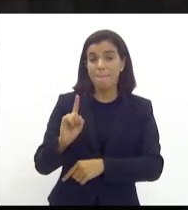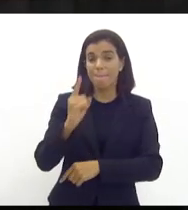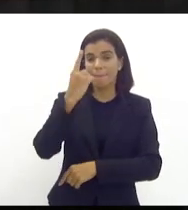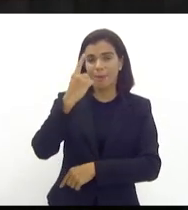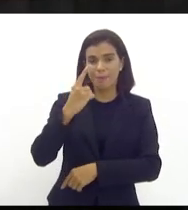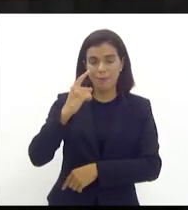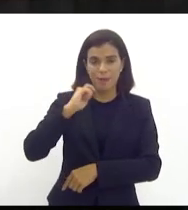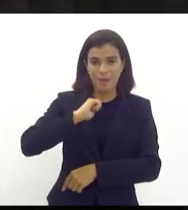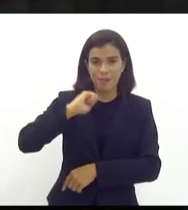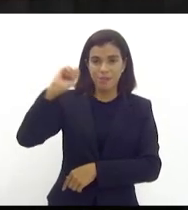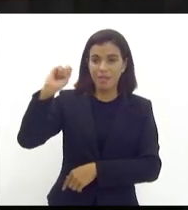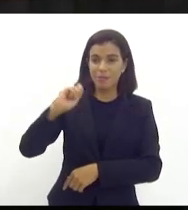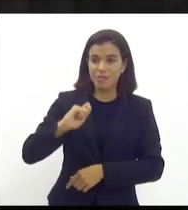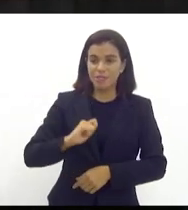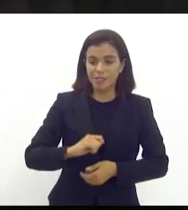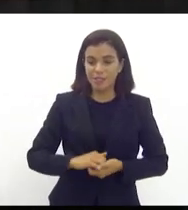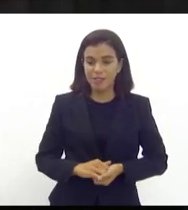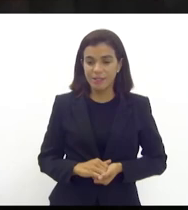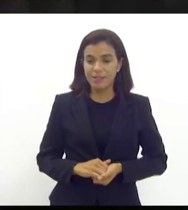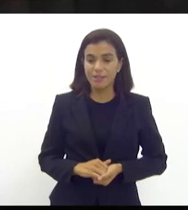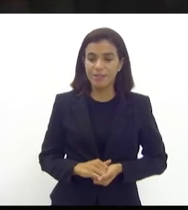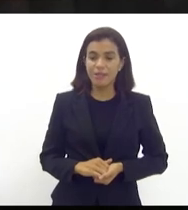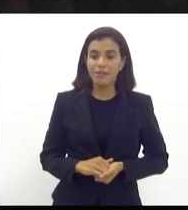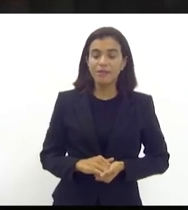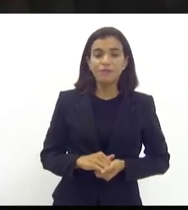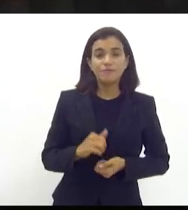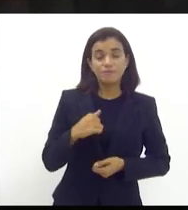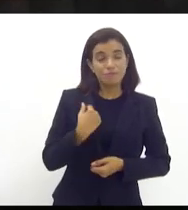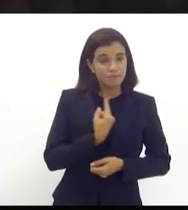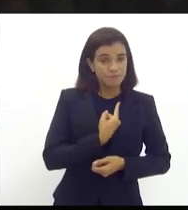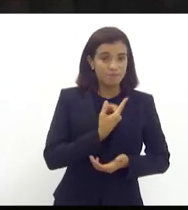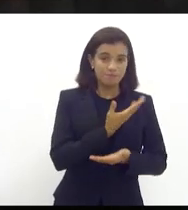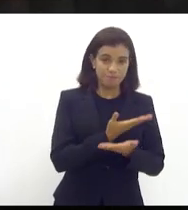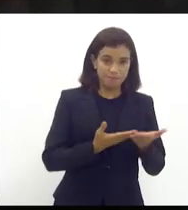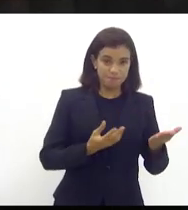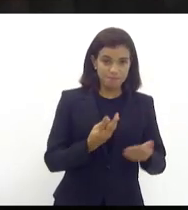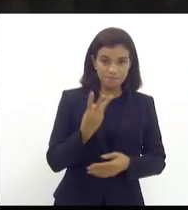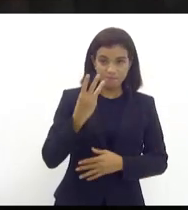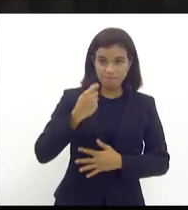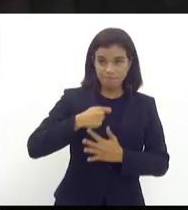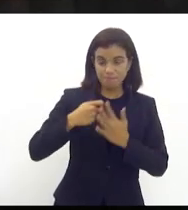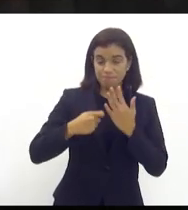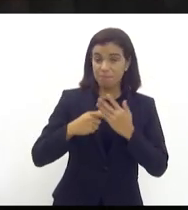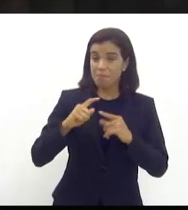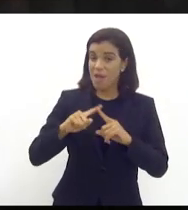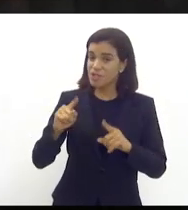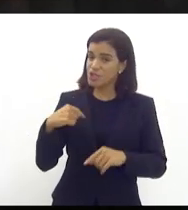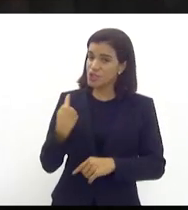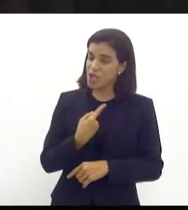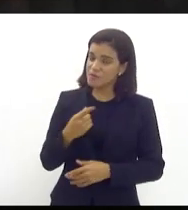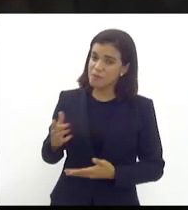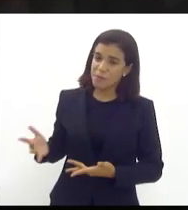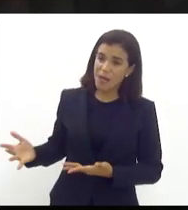vamos perder 3 meses. Mas nós vamos arrecadar, no total,